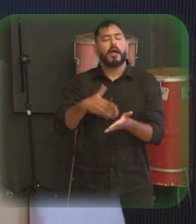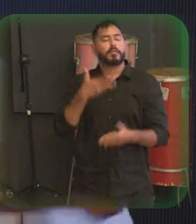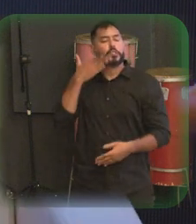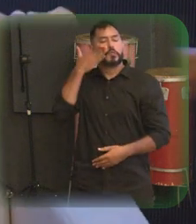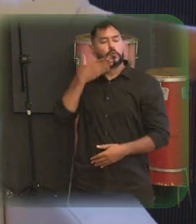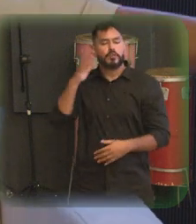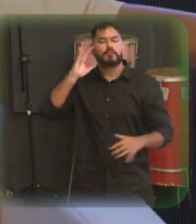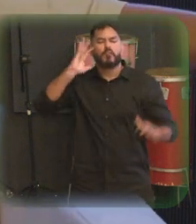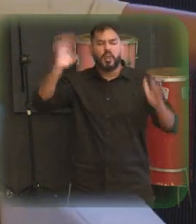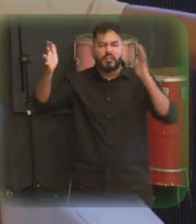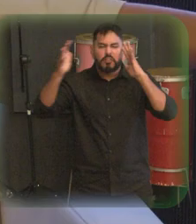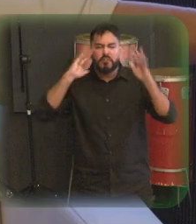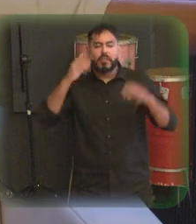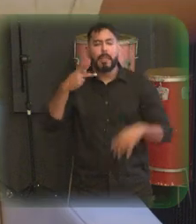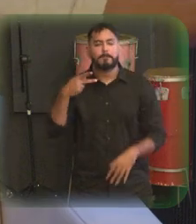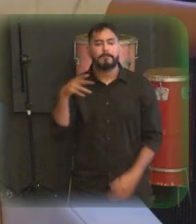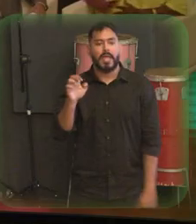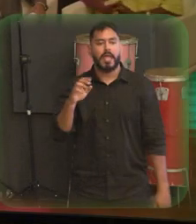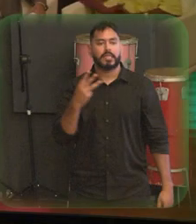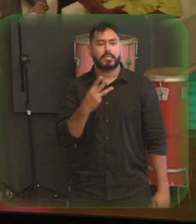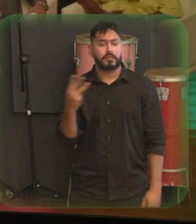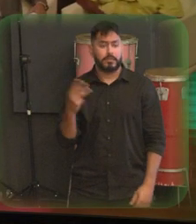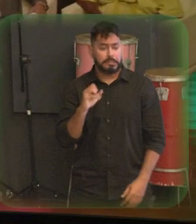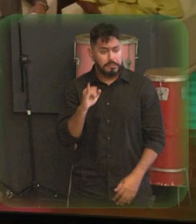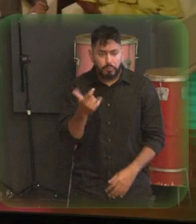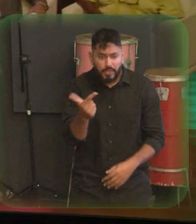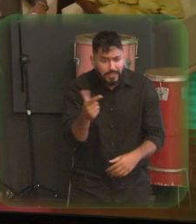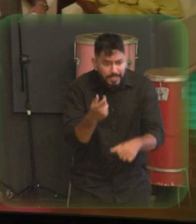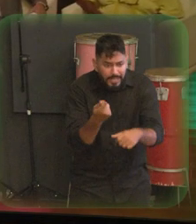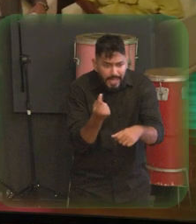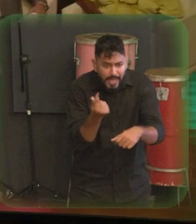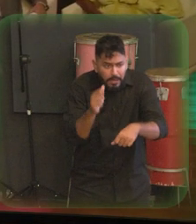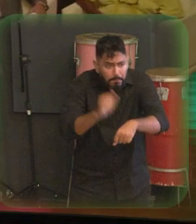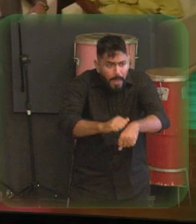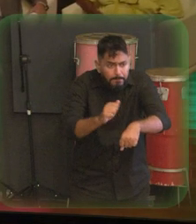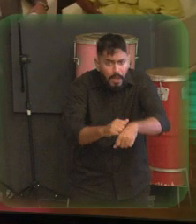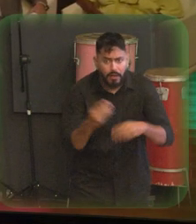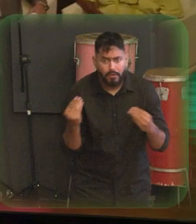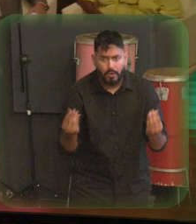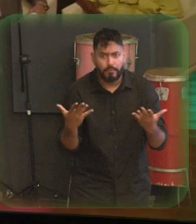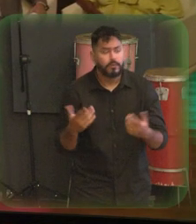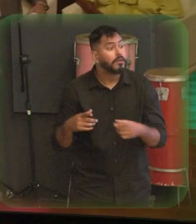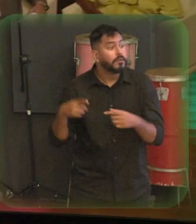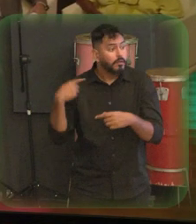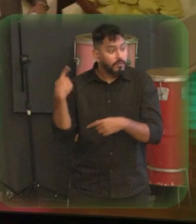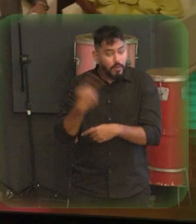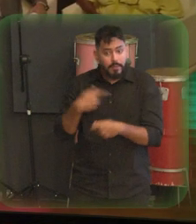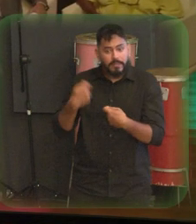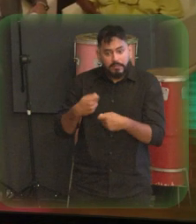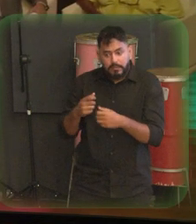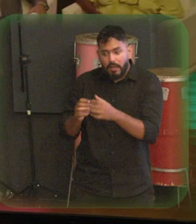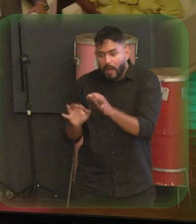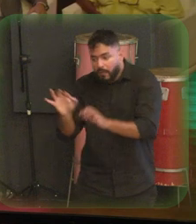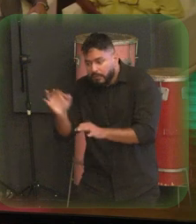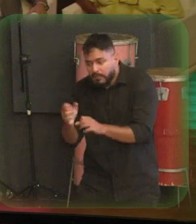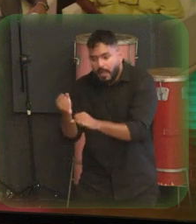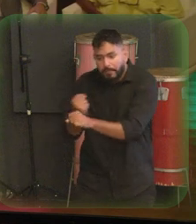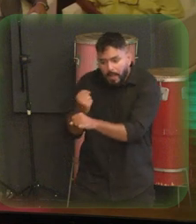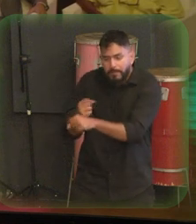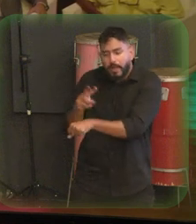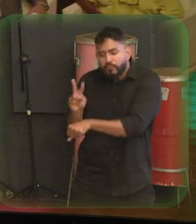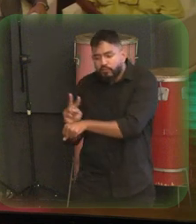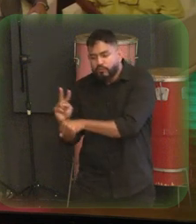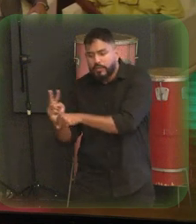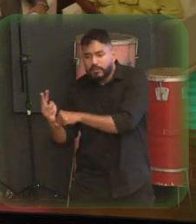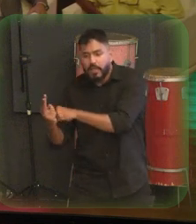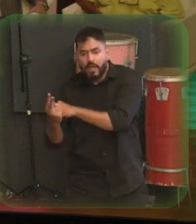vou resolver a PE33 se eu não tiver dinheiro para fazer. Se eu não tiver condições de garantir de maneira sustentável aquilo que nós